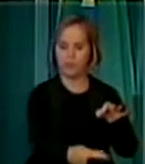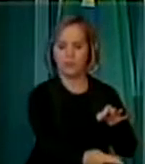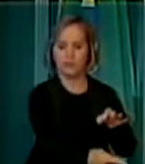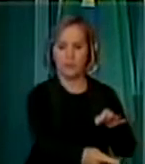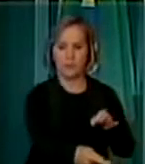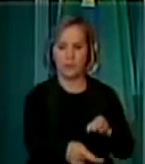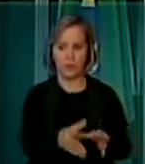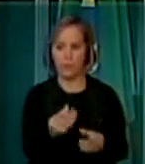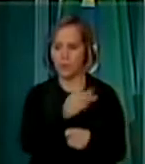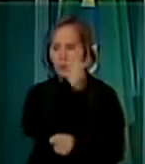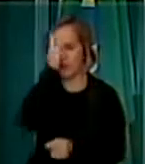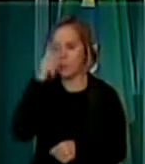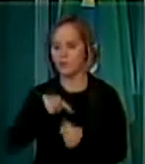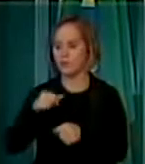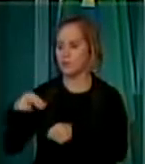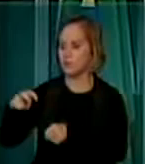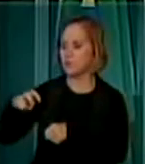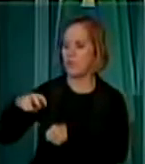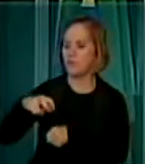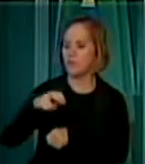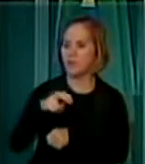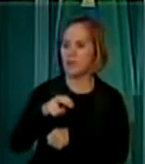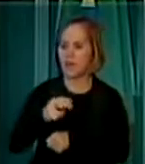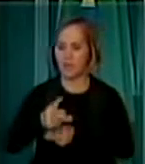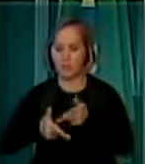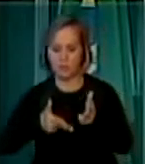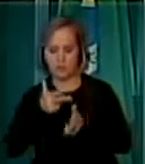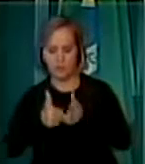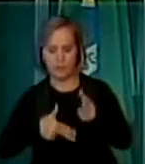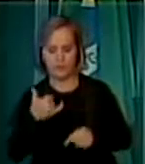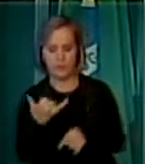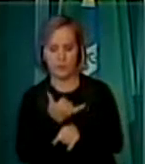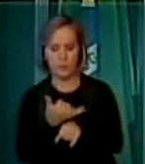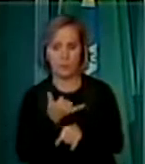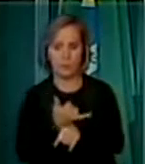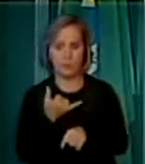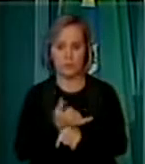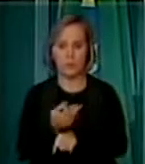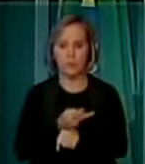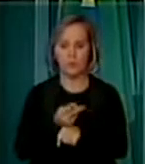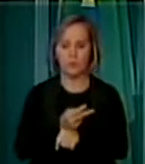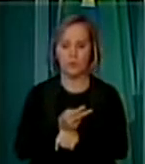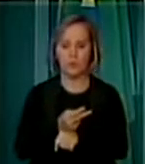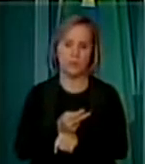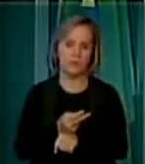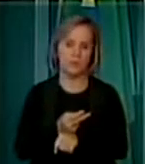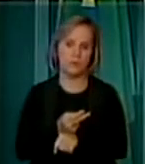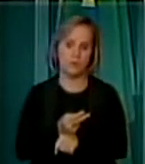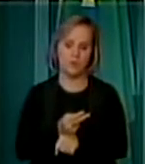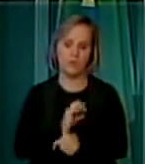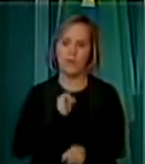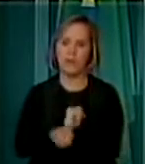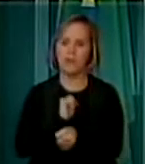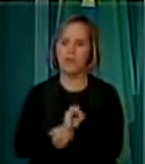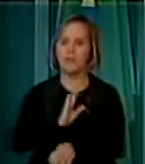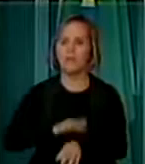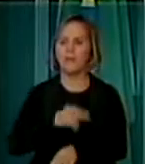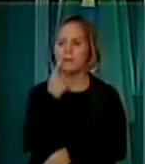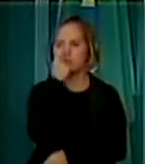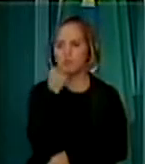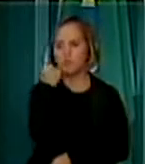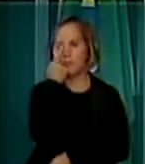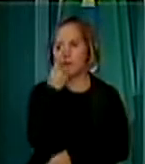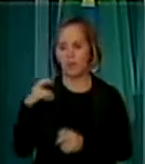pelos trilhos em busca de socorro. As linhas do ramal foram suspensas por mais de uma hora. O